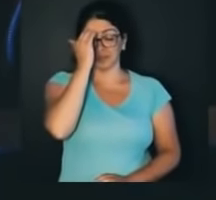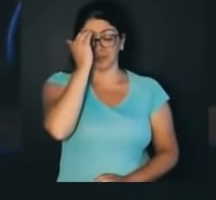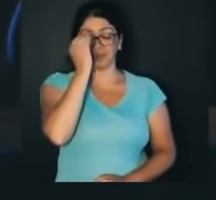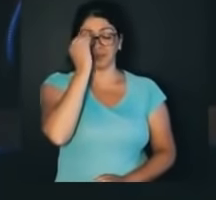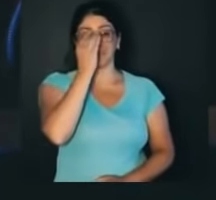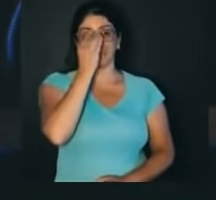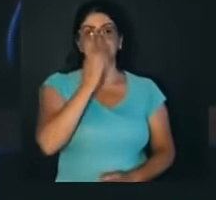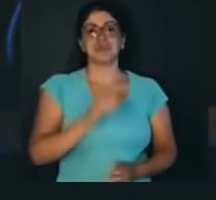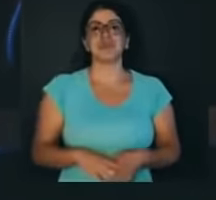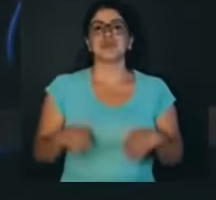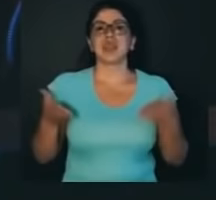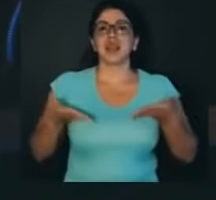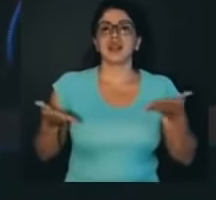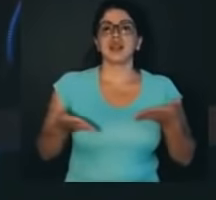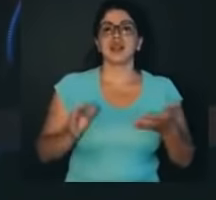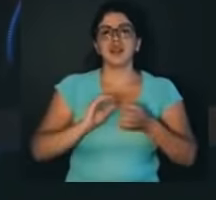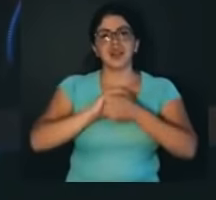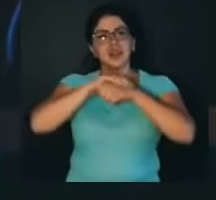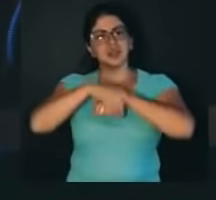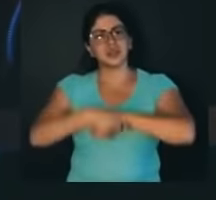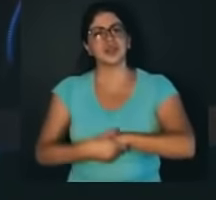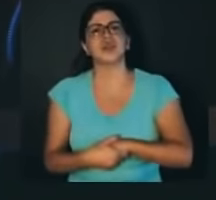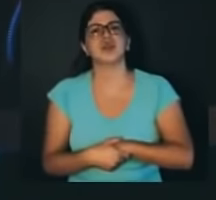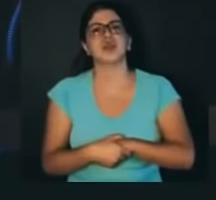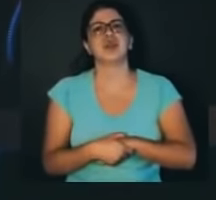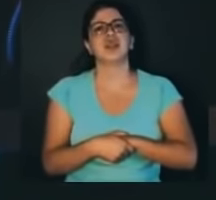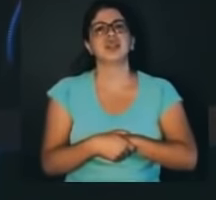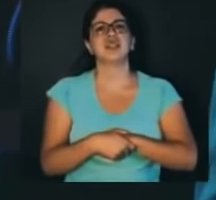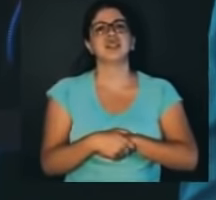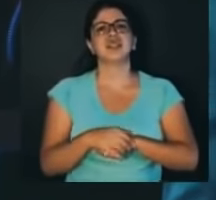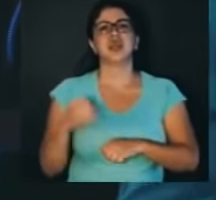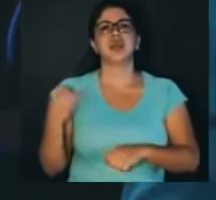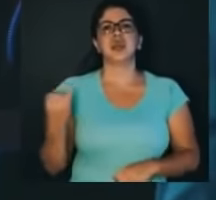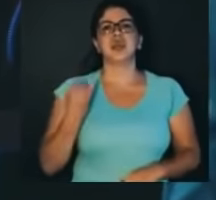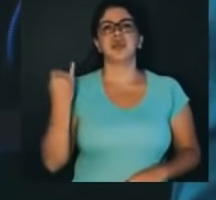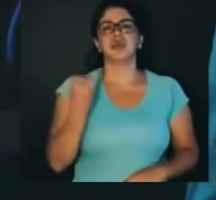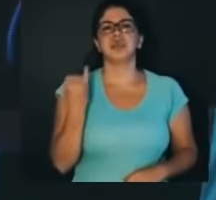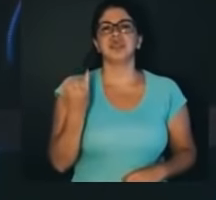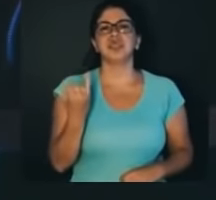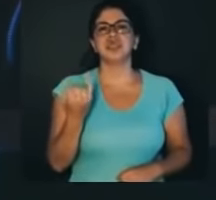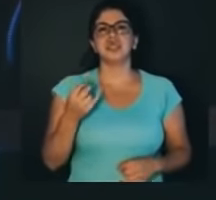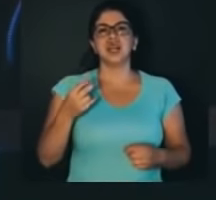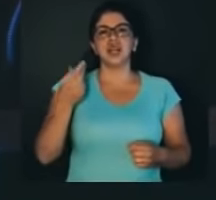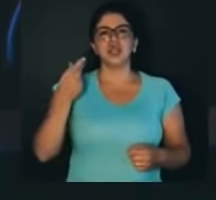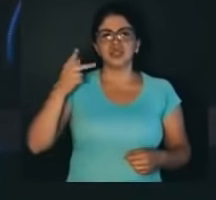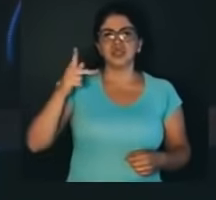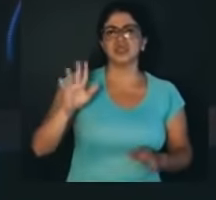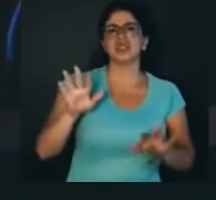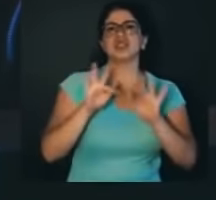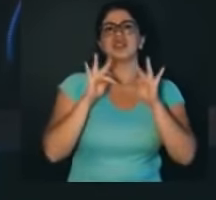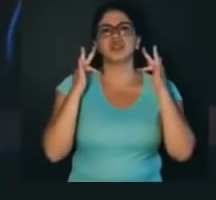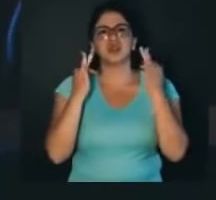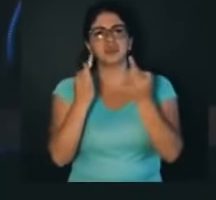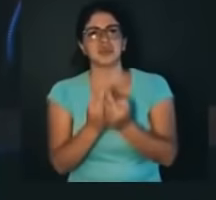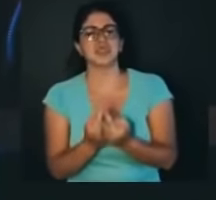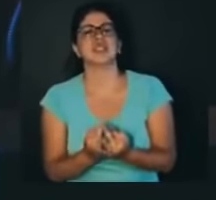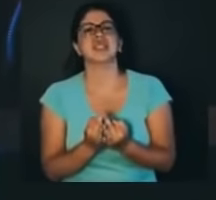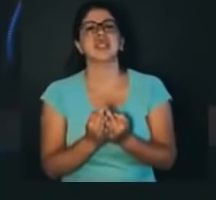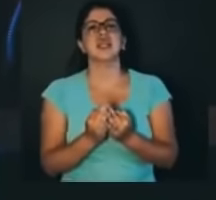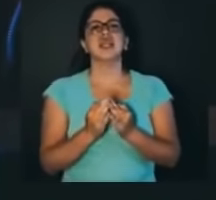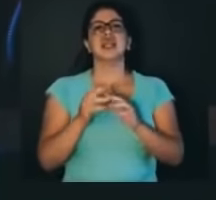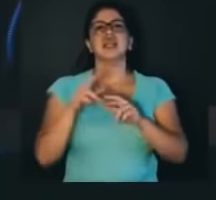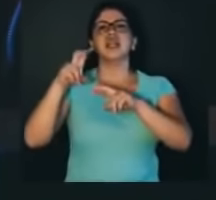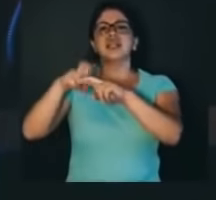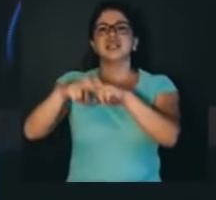que vocês em família sentem, conversem, examinem uns aos outros e avaliem